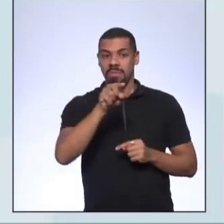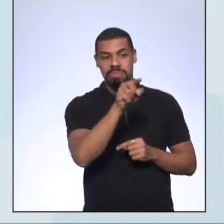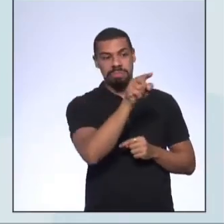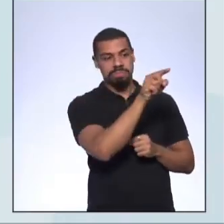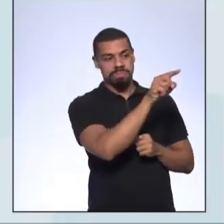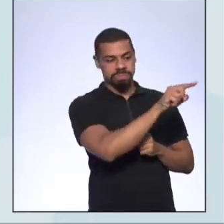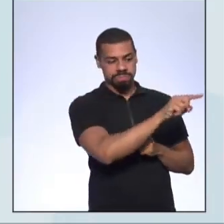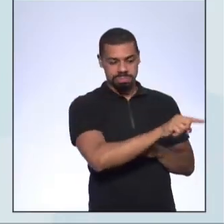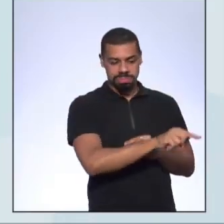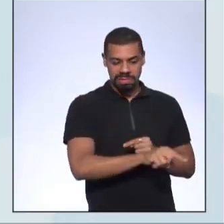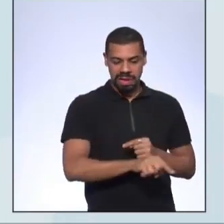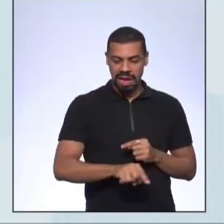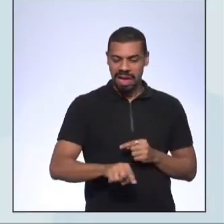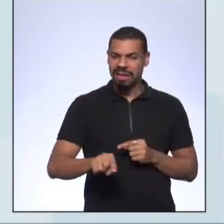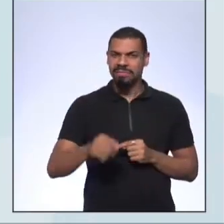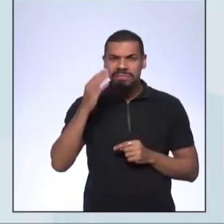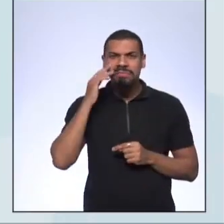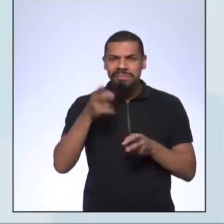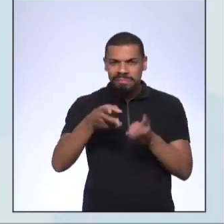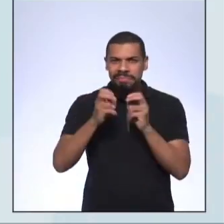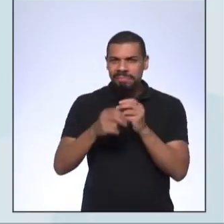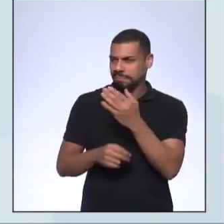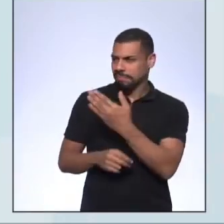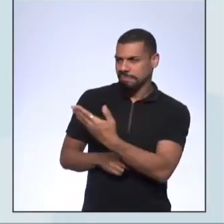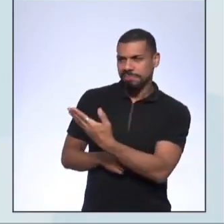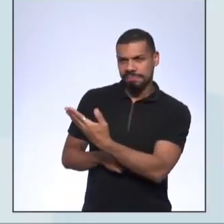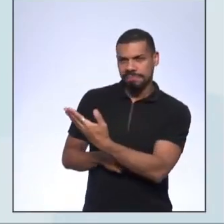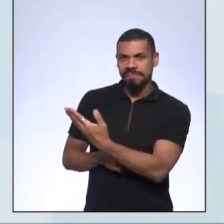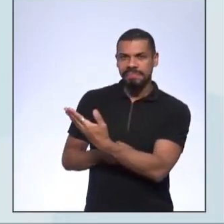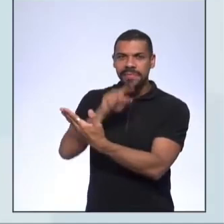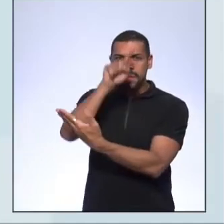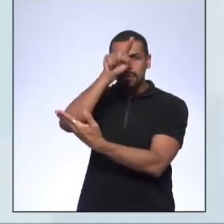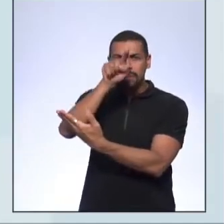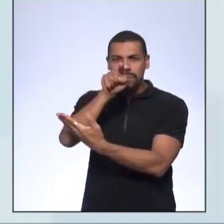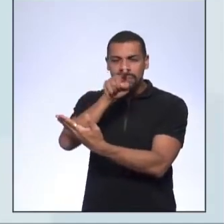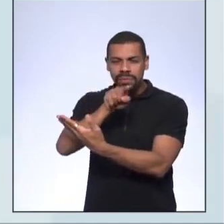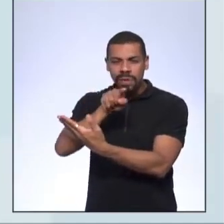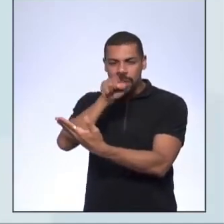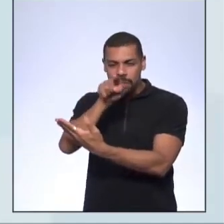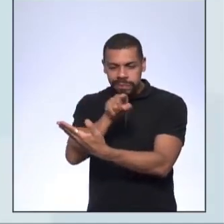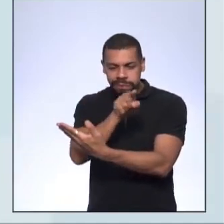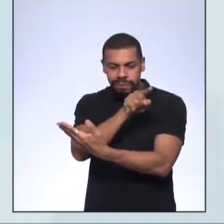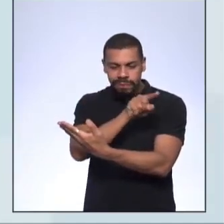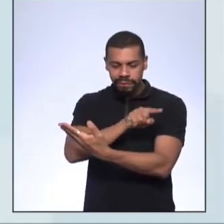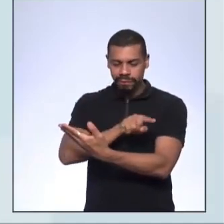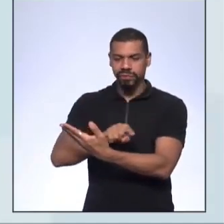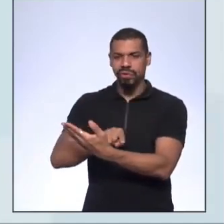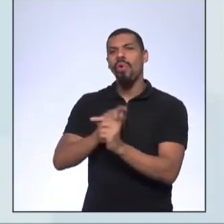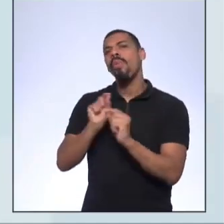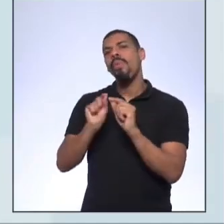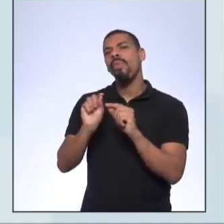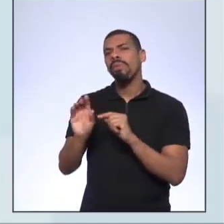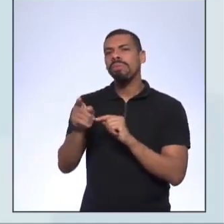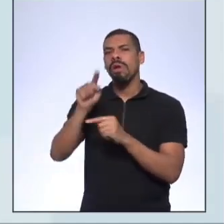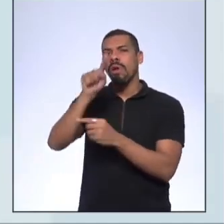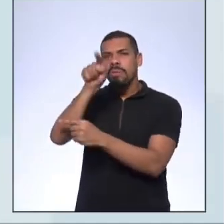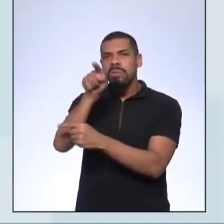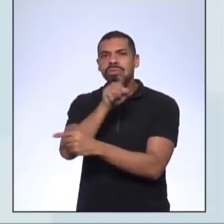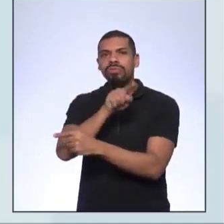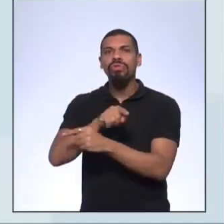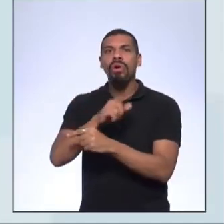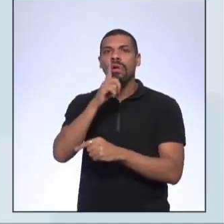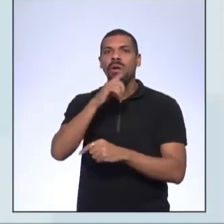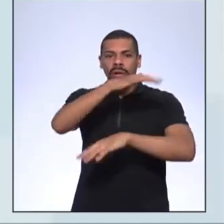isso? Porque aquela região ali que já está chegando no extremo sul do continente africano, o mar é muito revolto, né? Tanto que lá embaixo é o Cabo